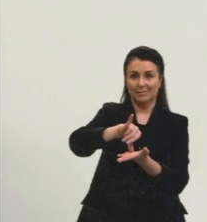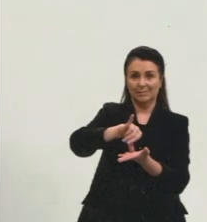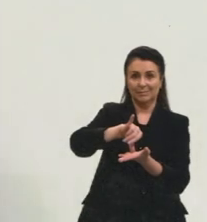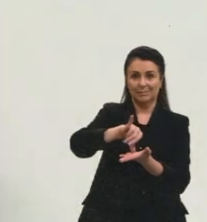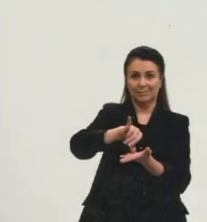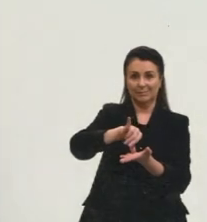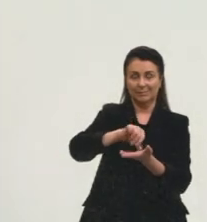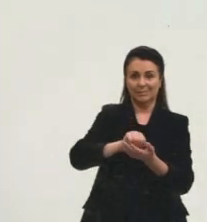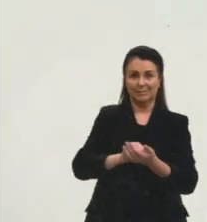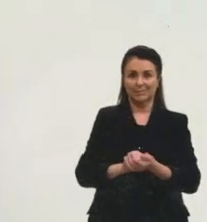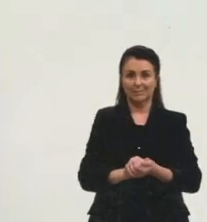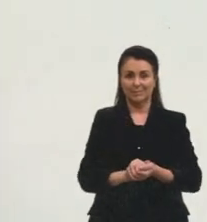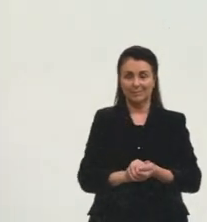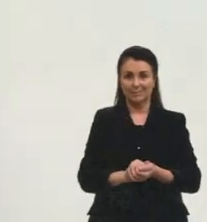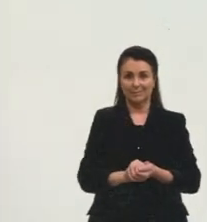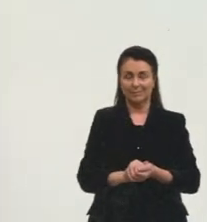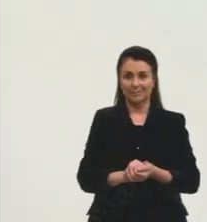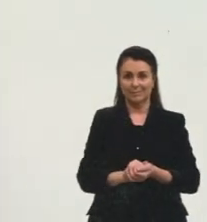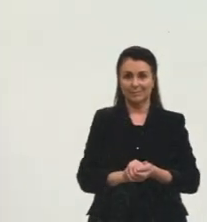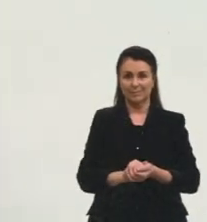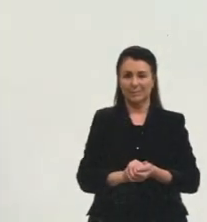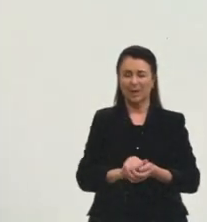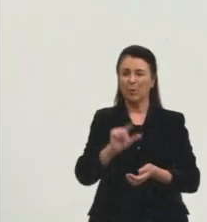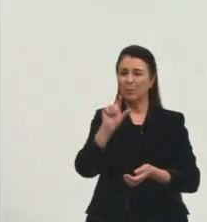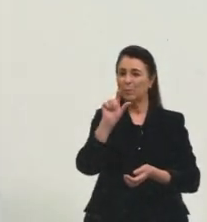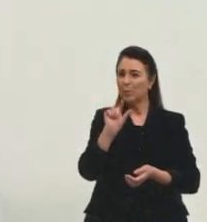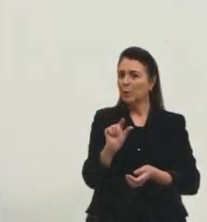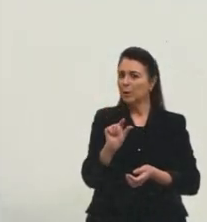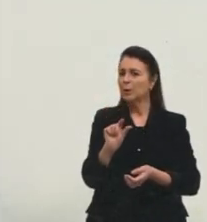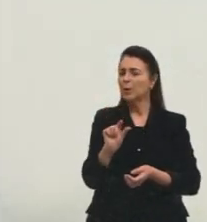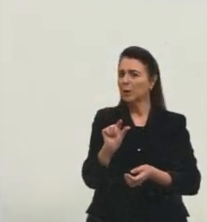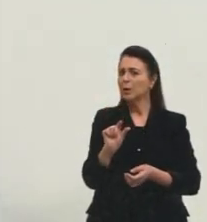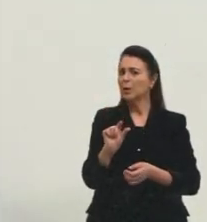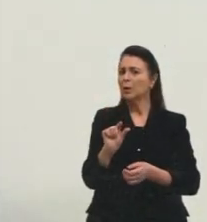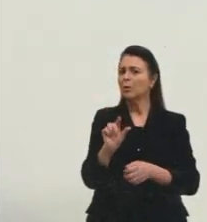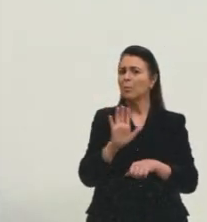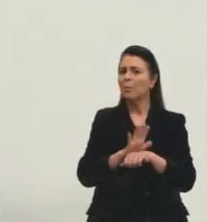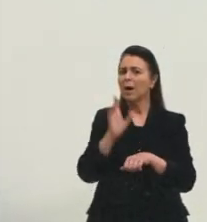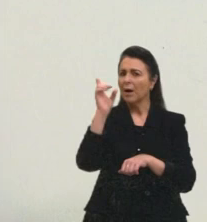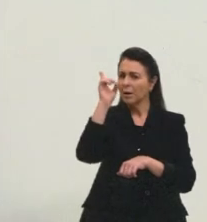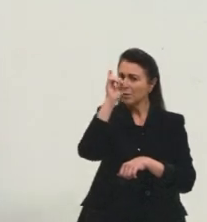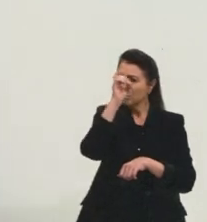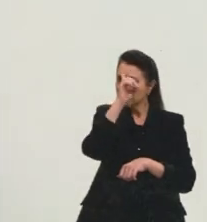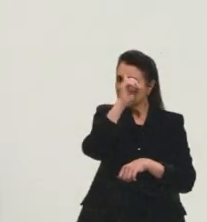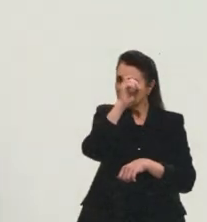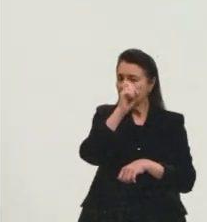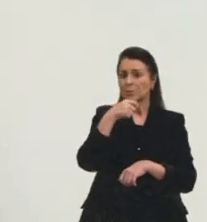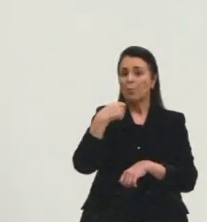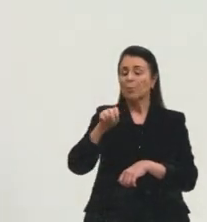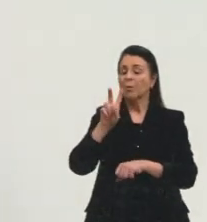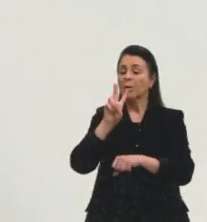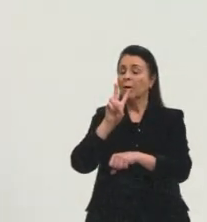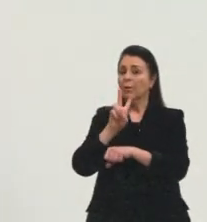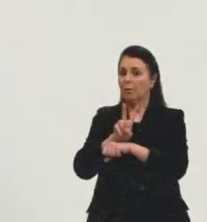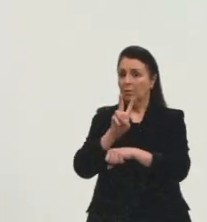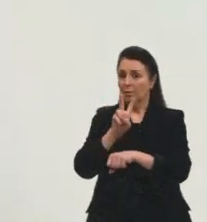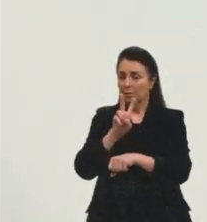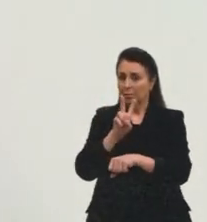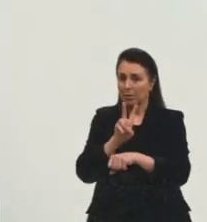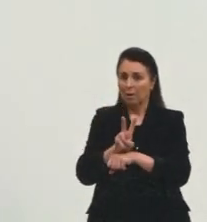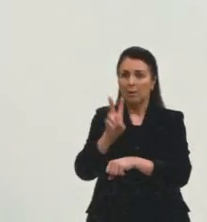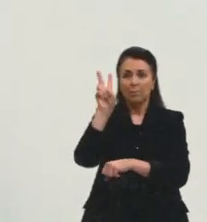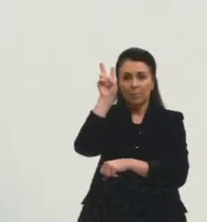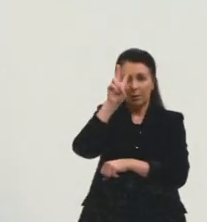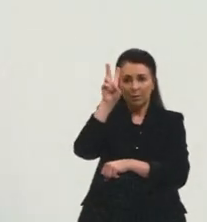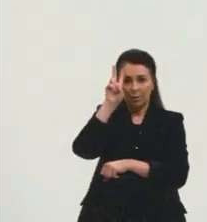Ok então ele é um pouquinho mas eu sei que tem que fazer um post bem colorida que é como se fosse sentar na tabela para